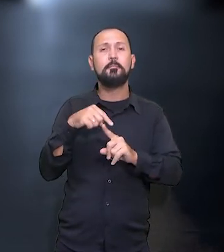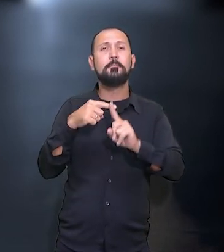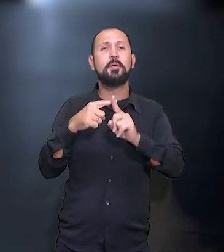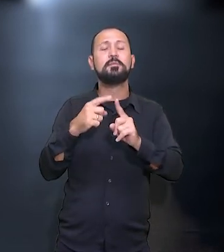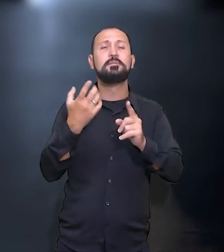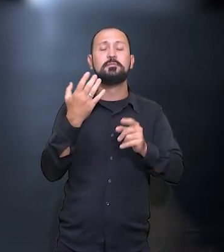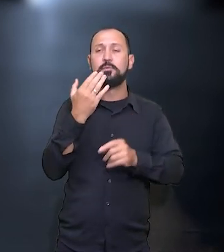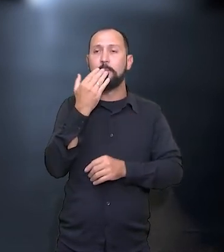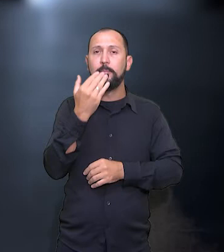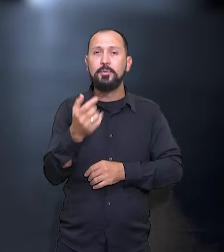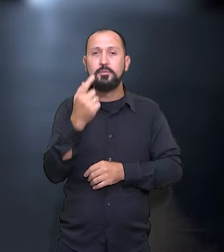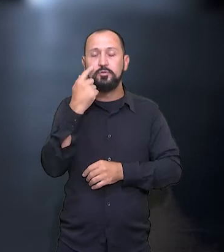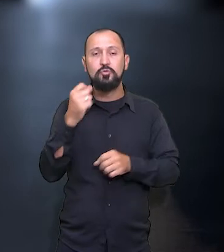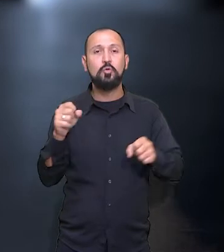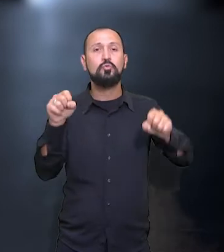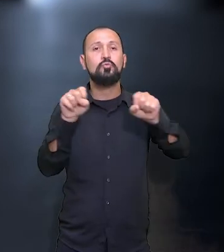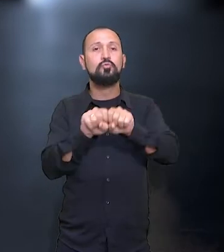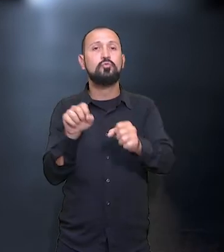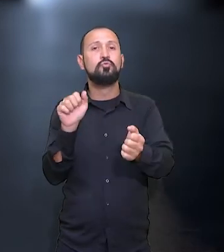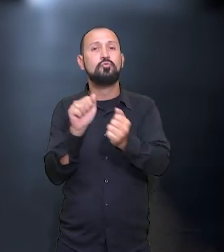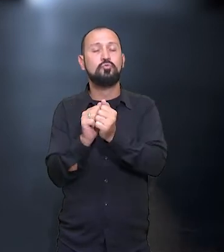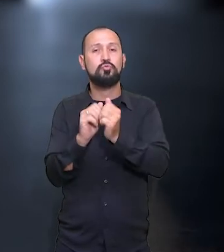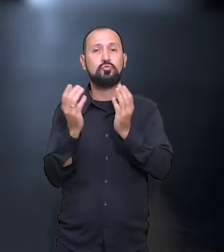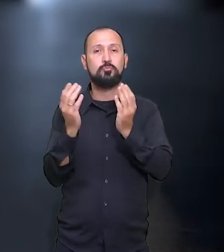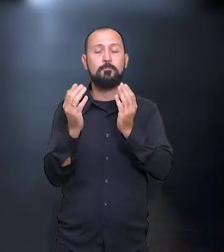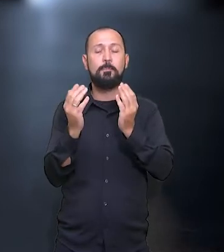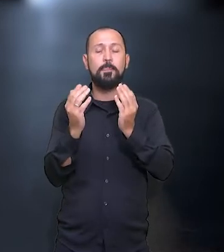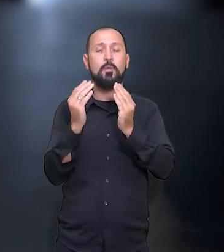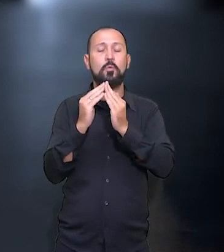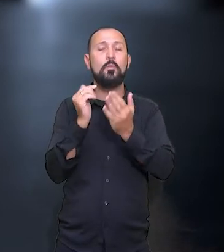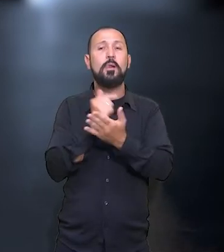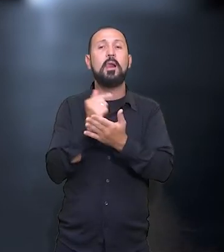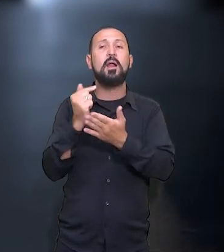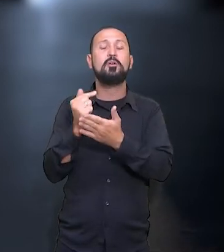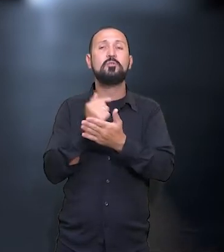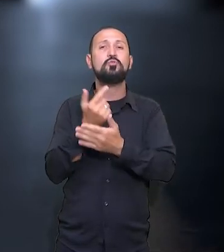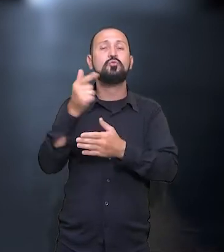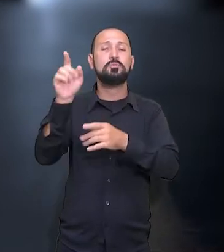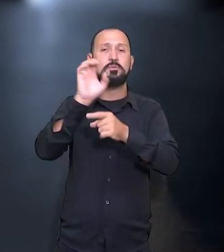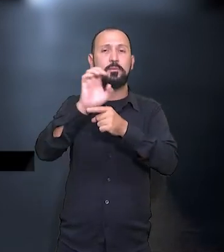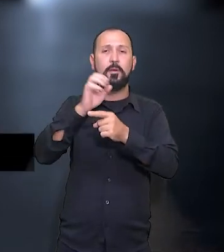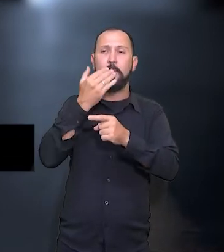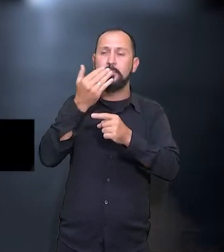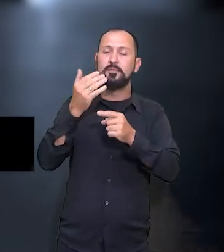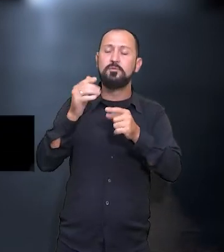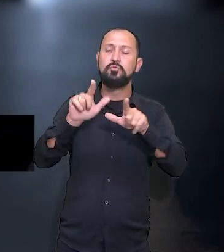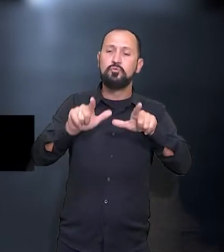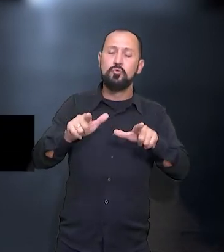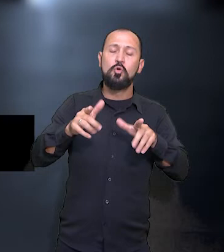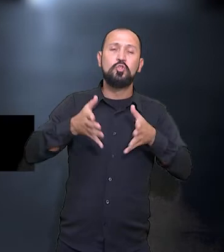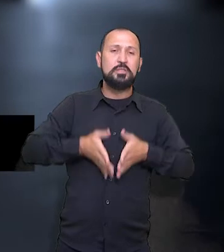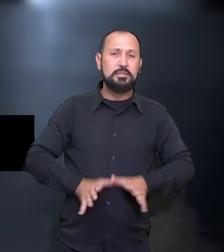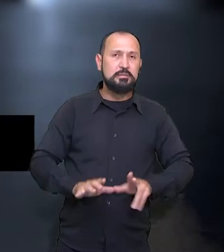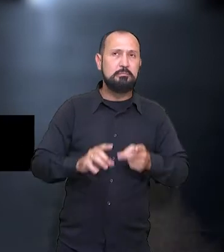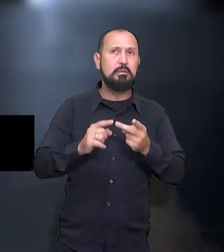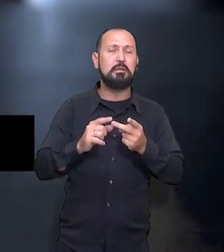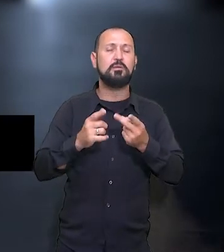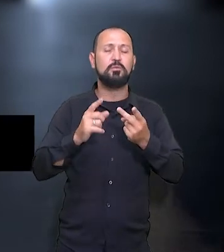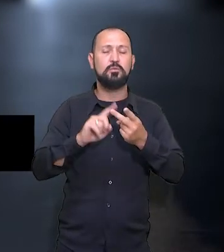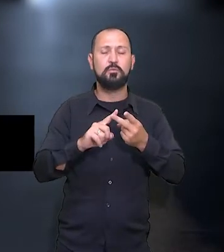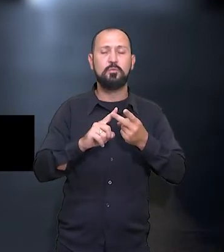de cartório mais, onde você buscava ali uma interligação com cartórios de outros estados. Então, eu precisava de uma certidão de